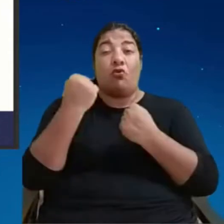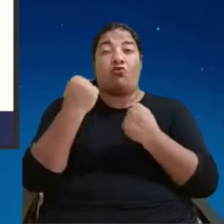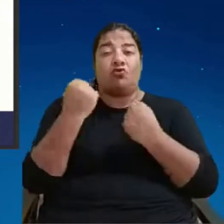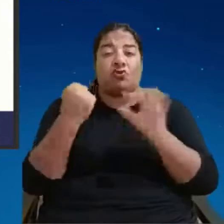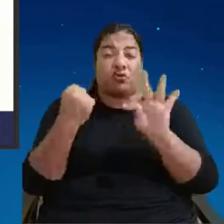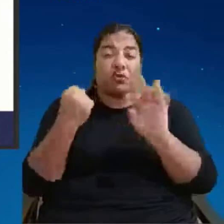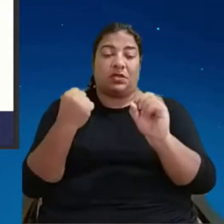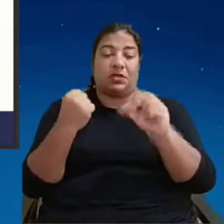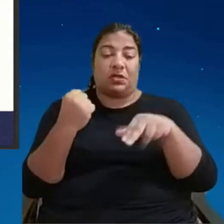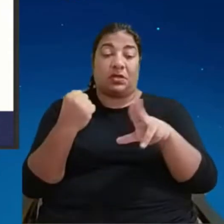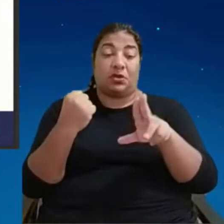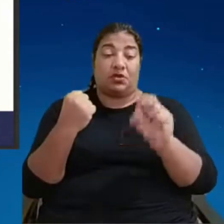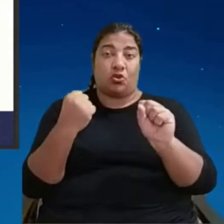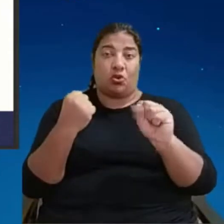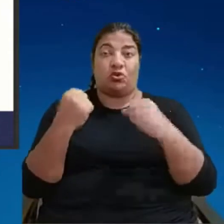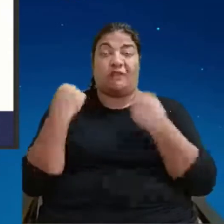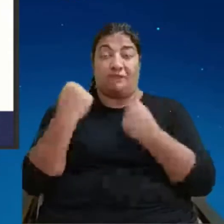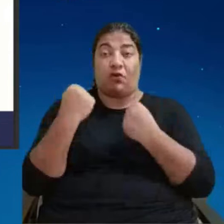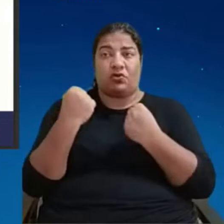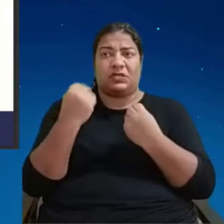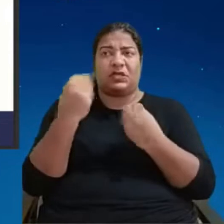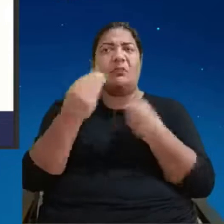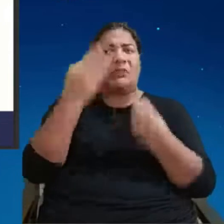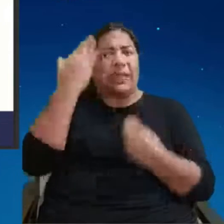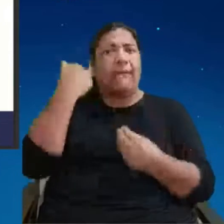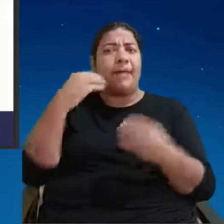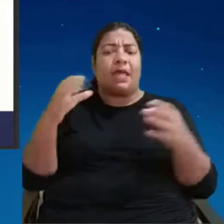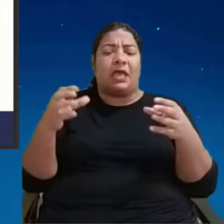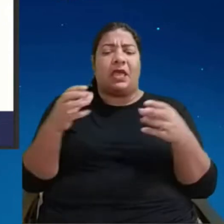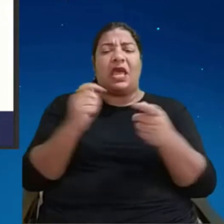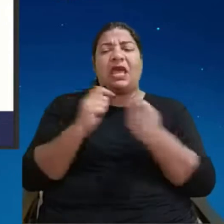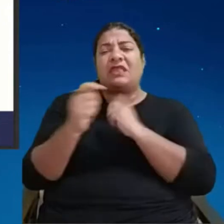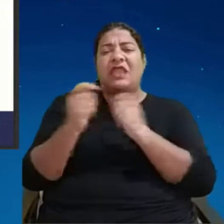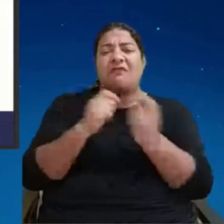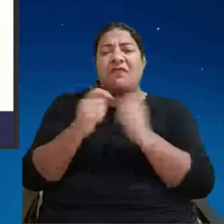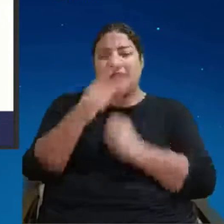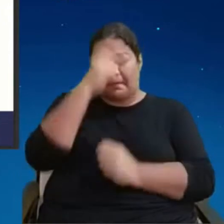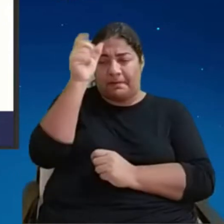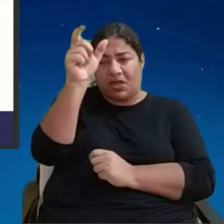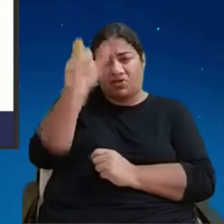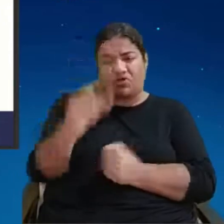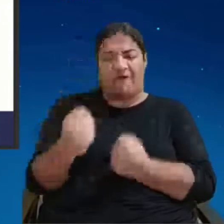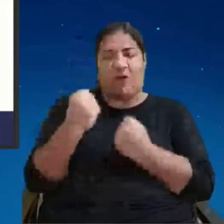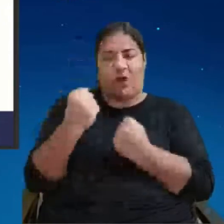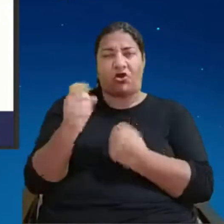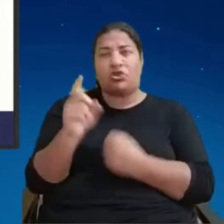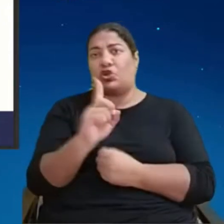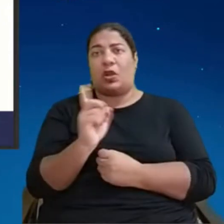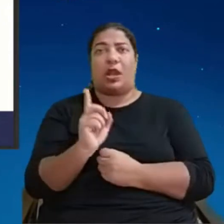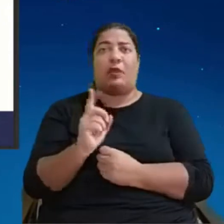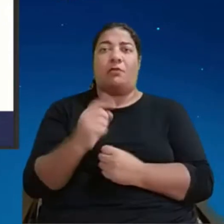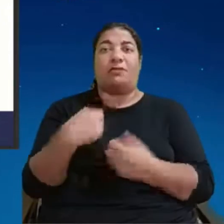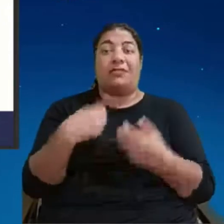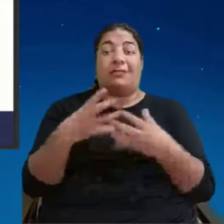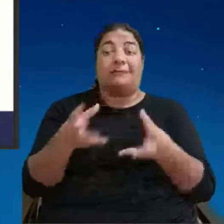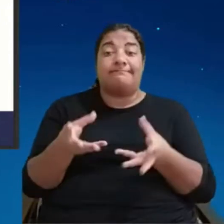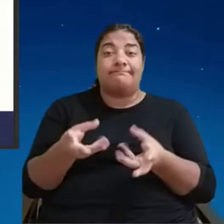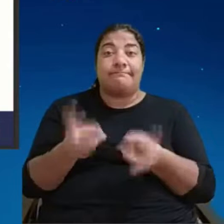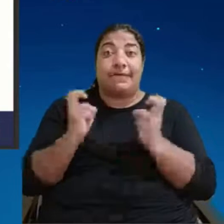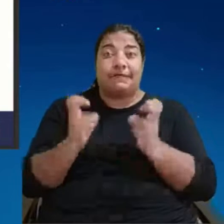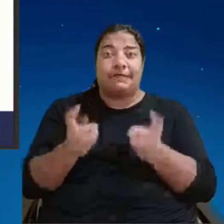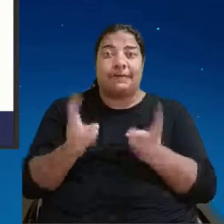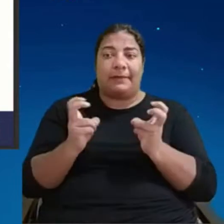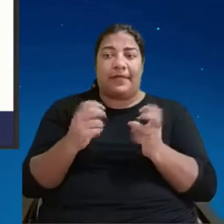posso medir o tônus numa entrevista? Eu preciso sentir isso que eu estou aqui, né, do outro